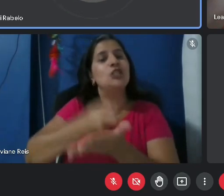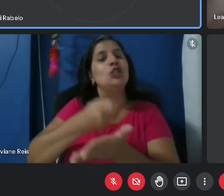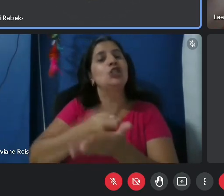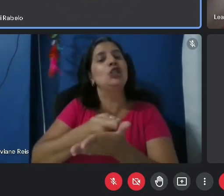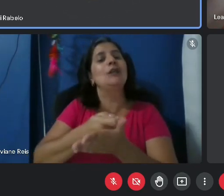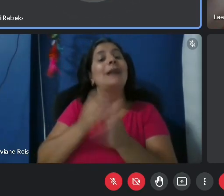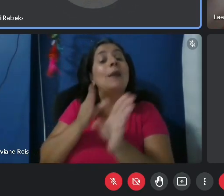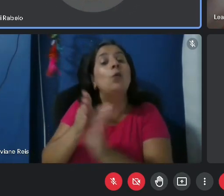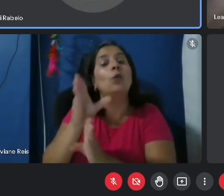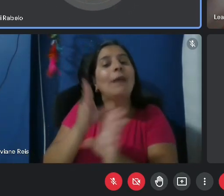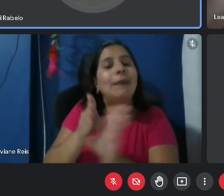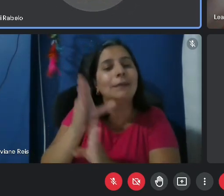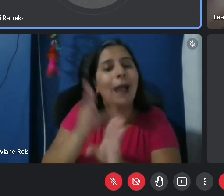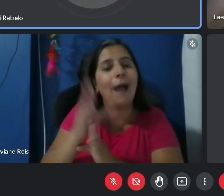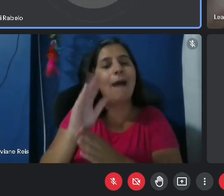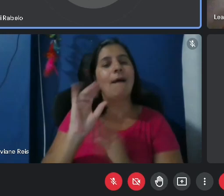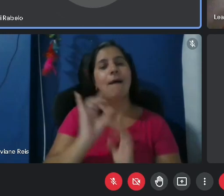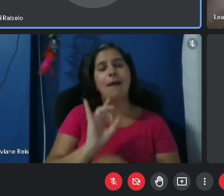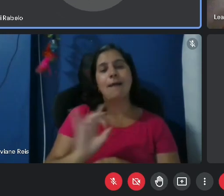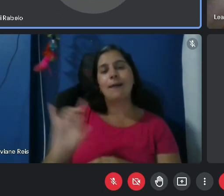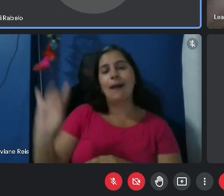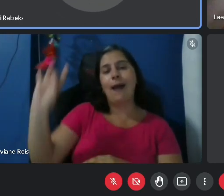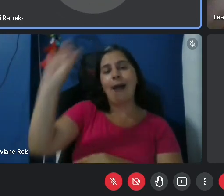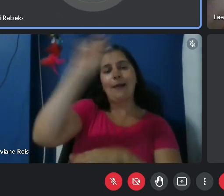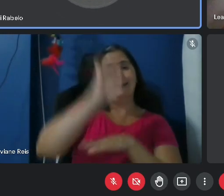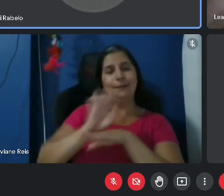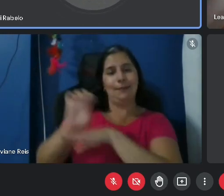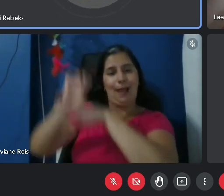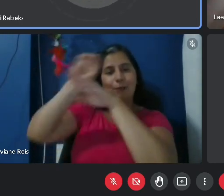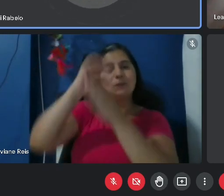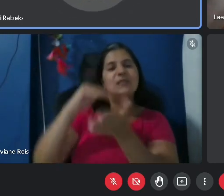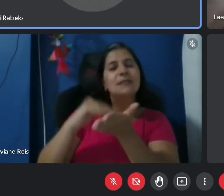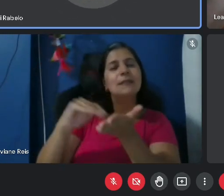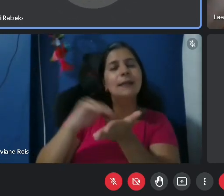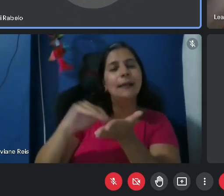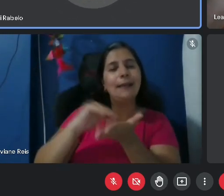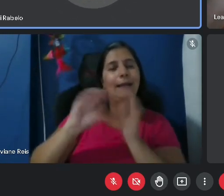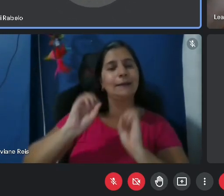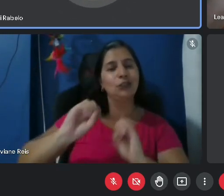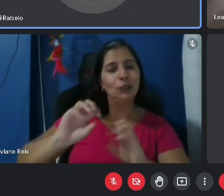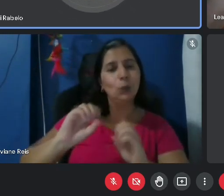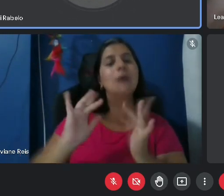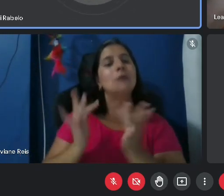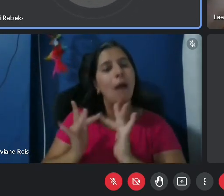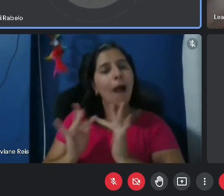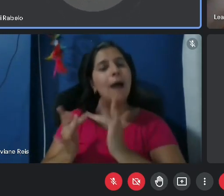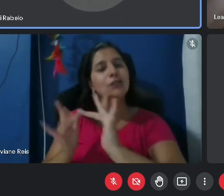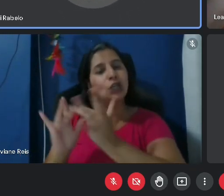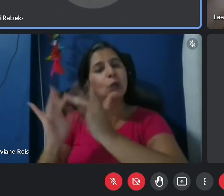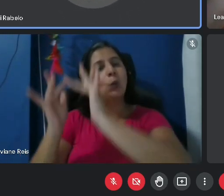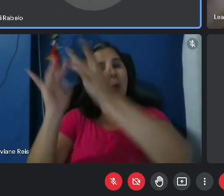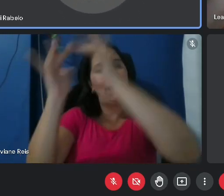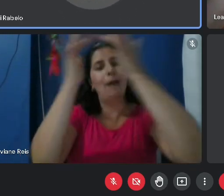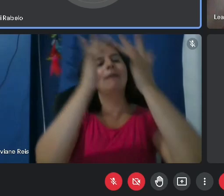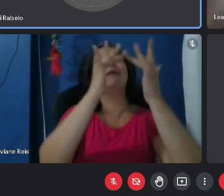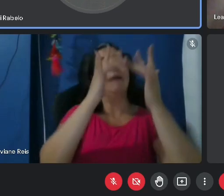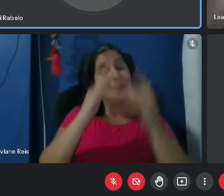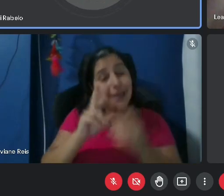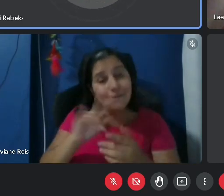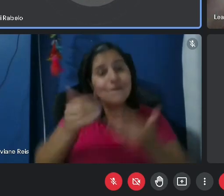Então, nós precisamos cobrar e orientar isso, cada um, né? Cada estado, cada secretaria